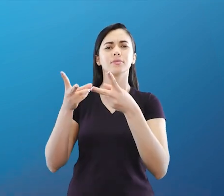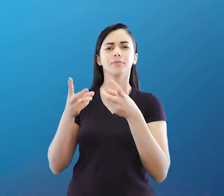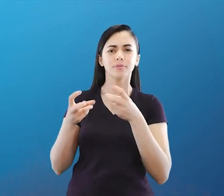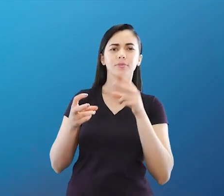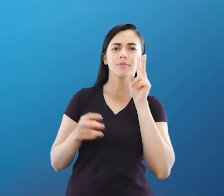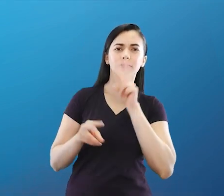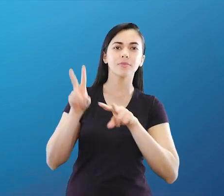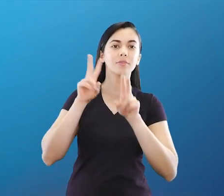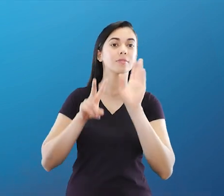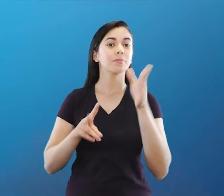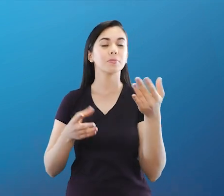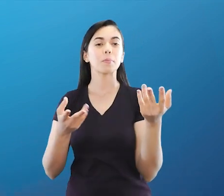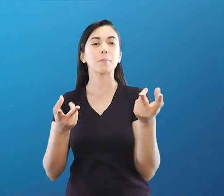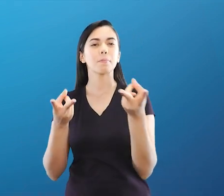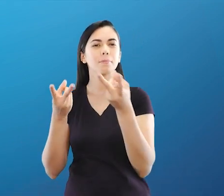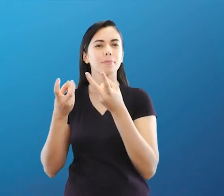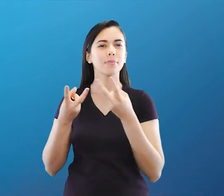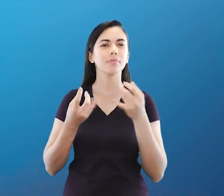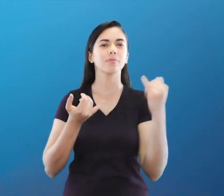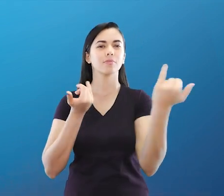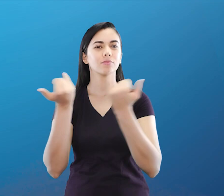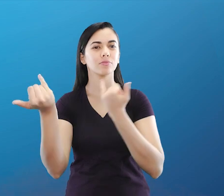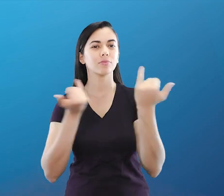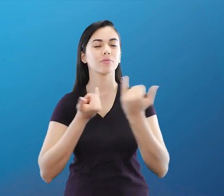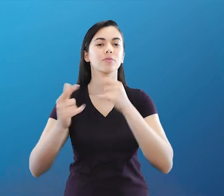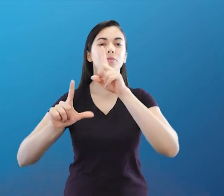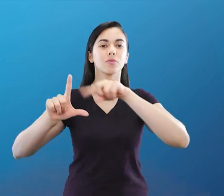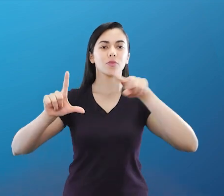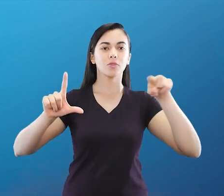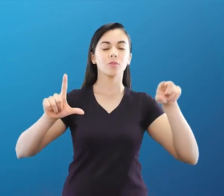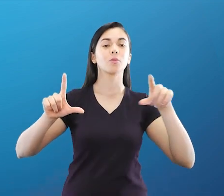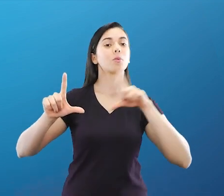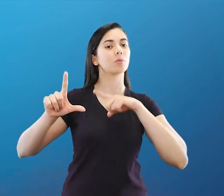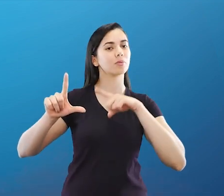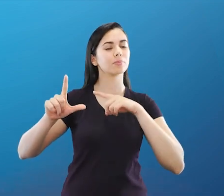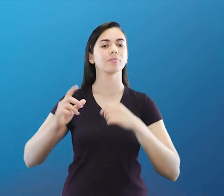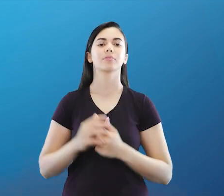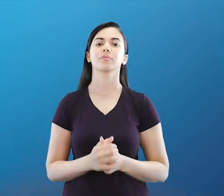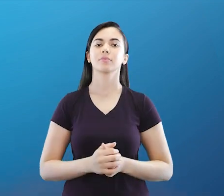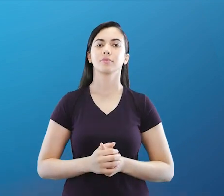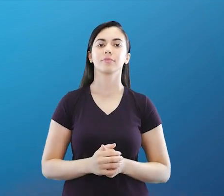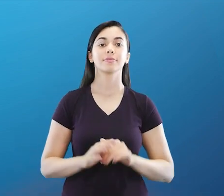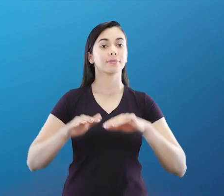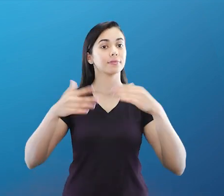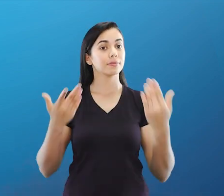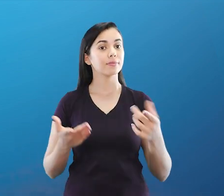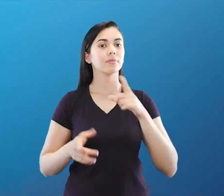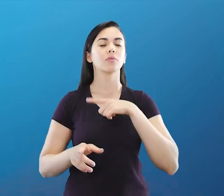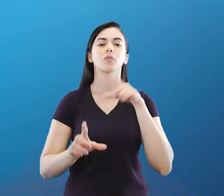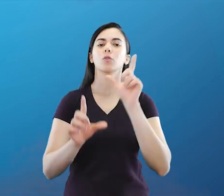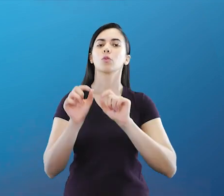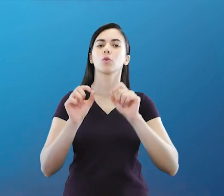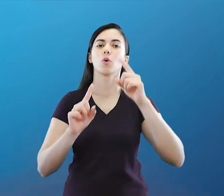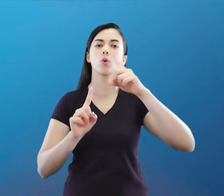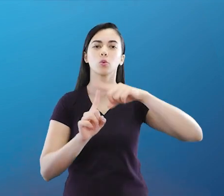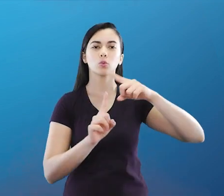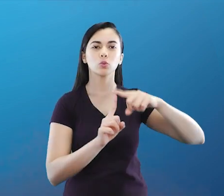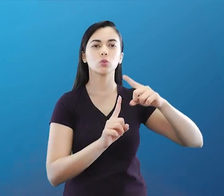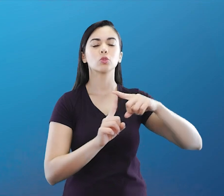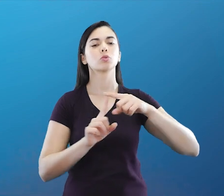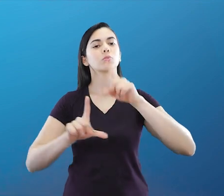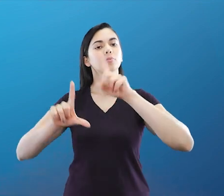identificar todas as informações que aquele gráfico está transmitindo. E existem alguns